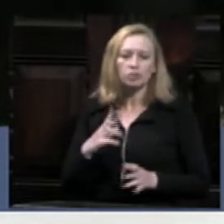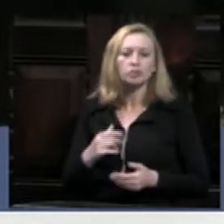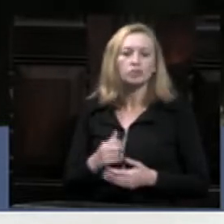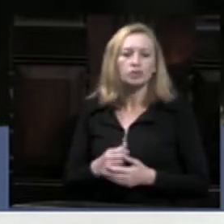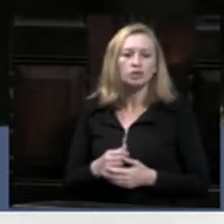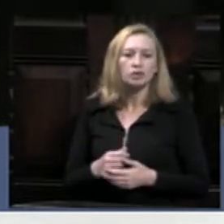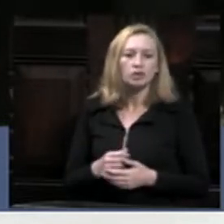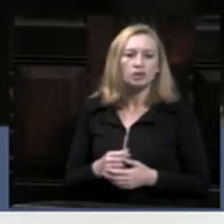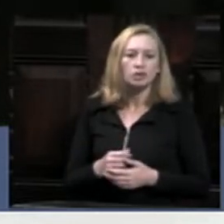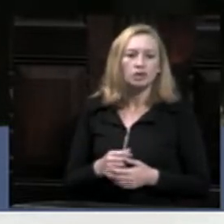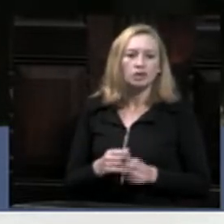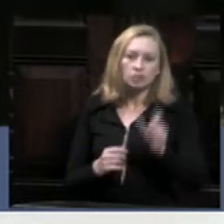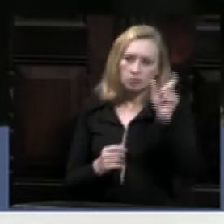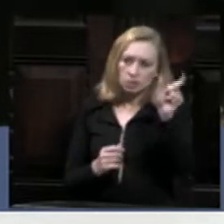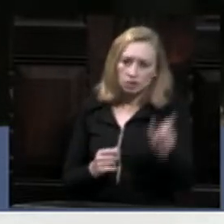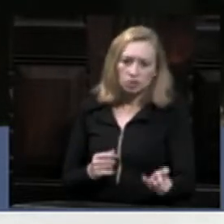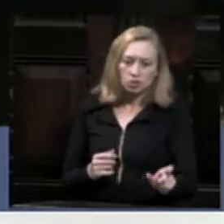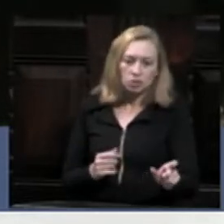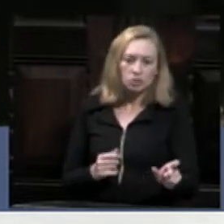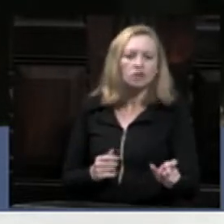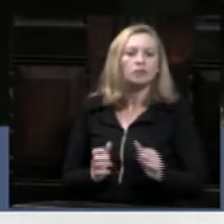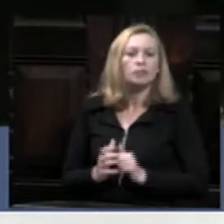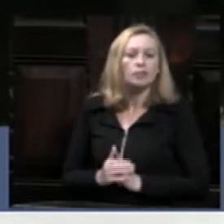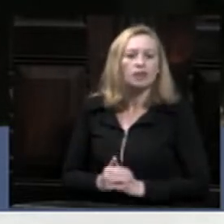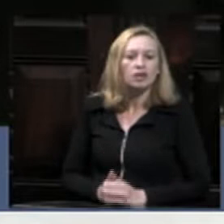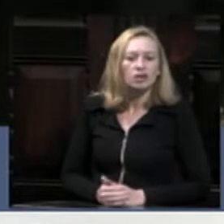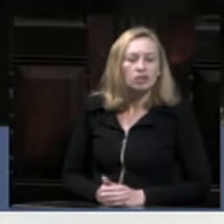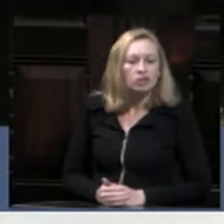mudando a redação do artigo